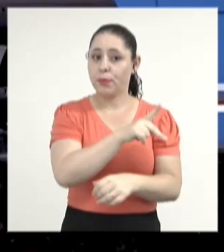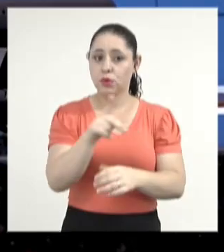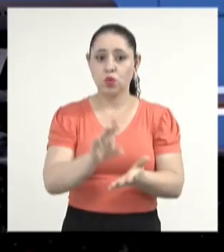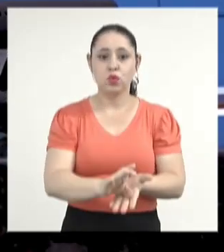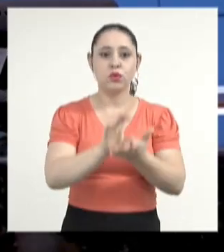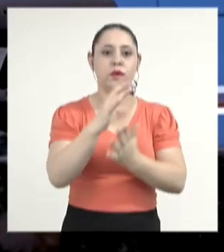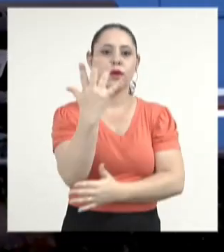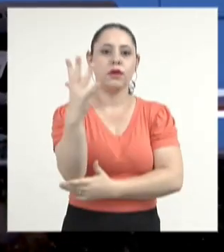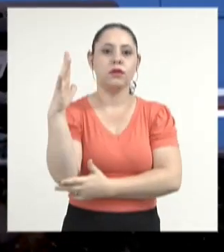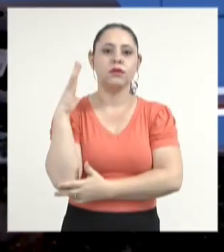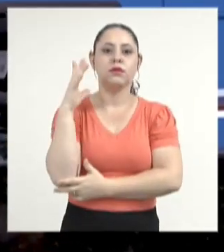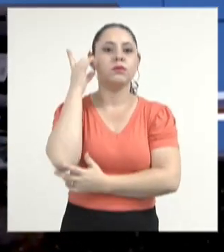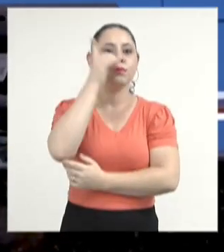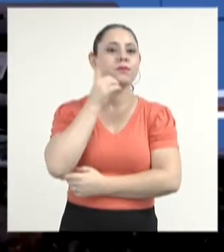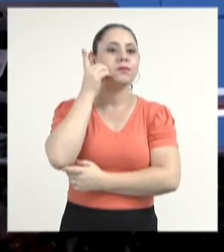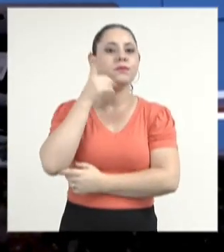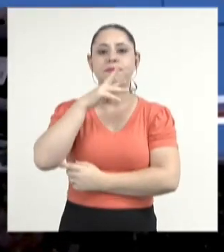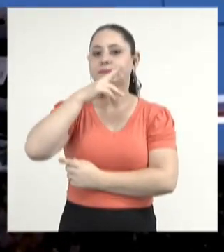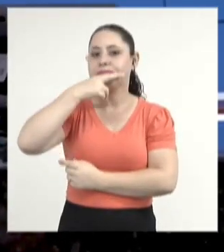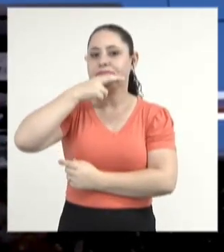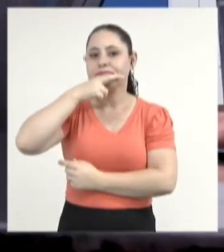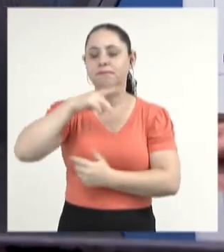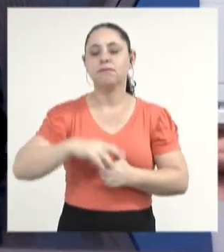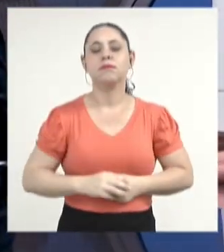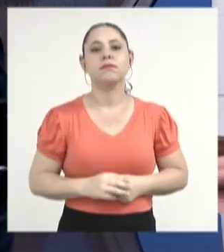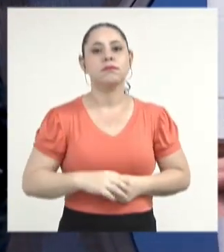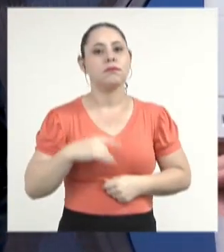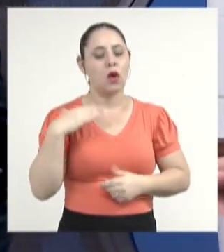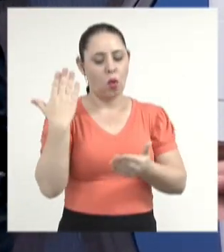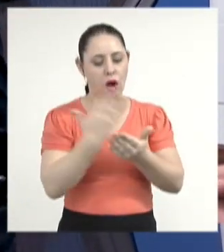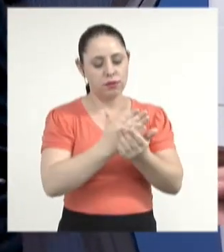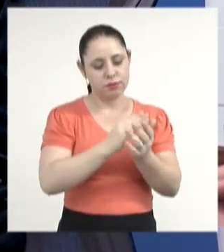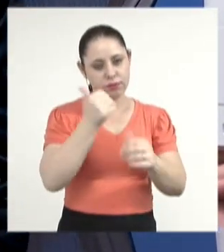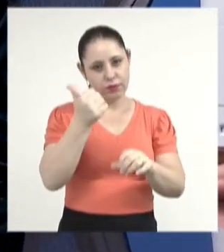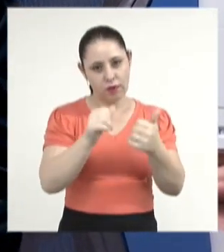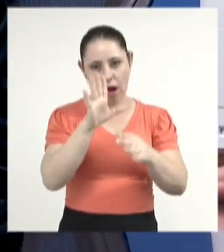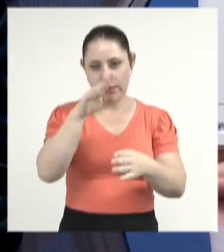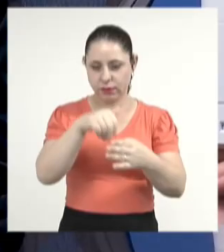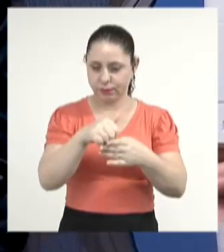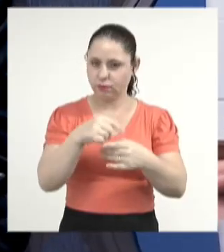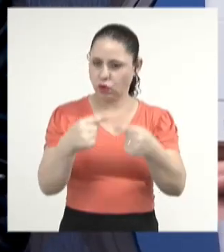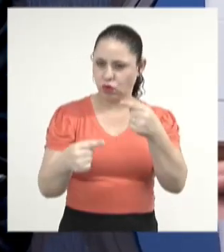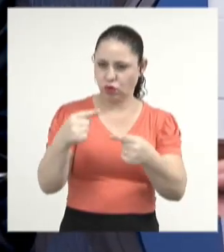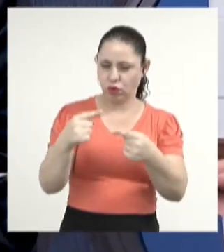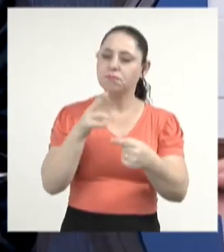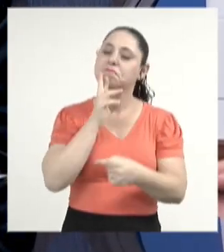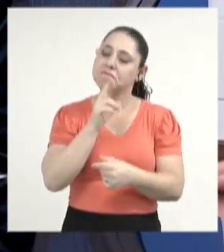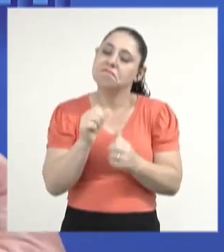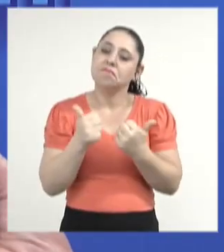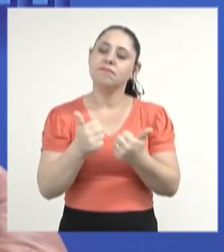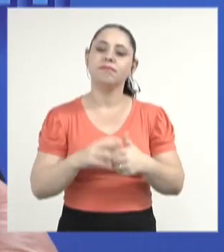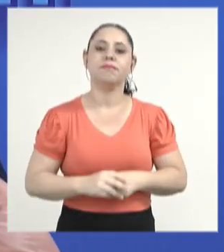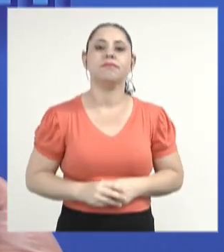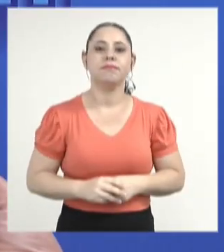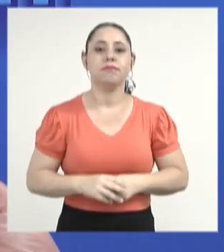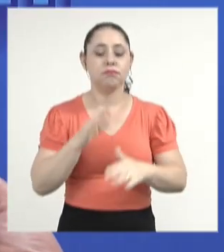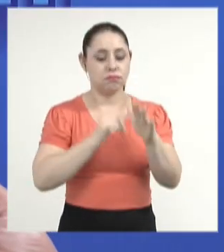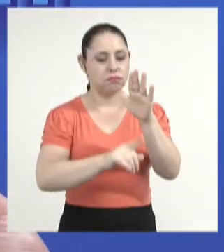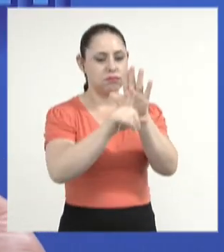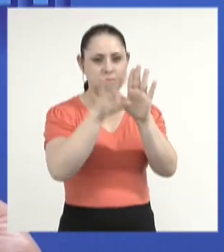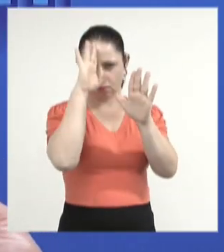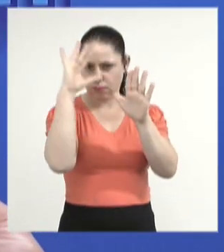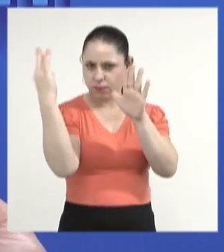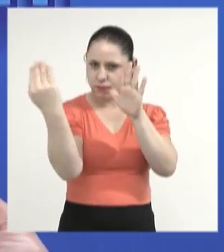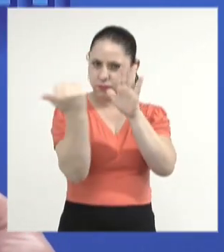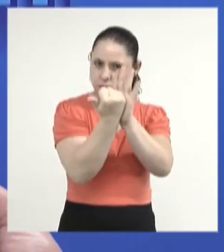da Comissão de Meio Ambiente da Casa, o deputado Renato Câmara, a tramitação e o resultado do debate são positivos. Uma lei